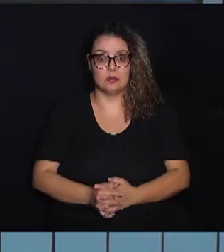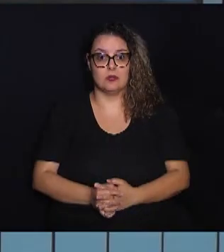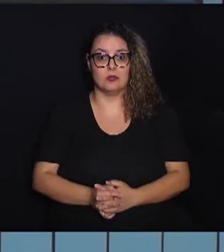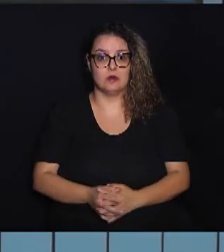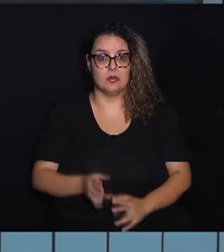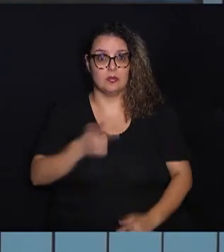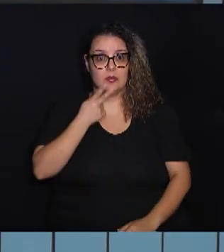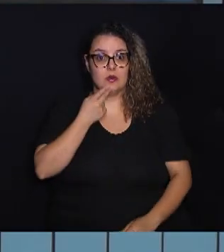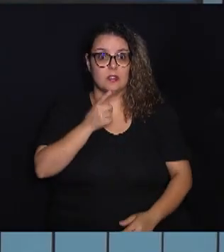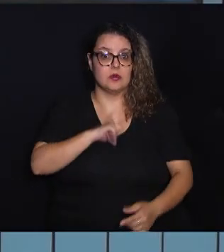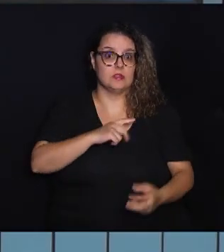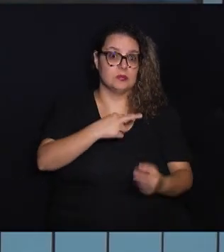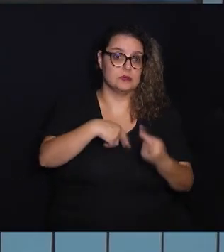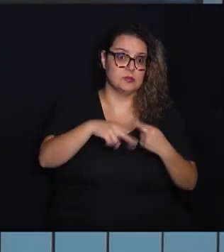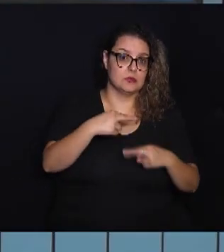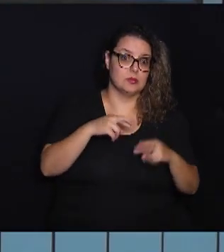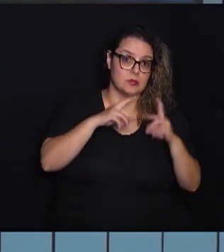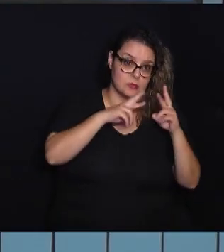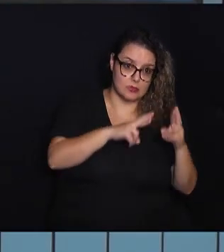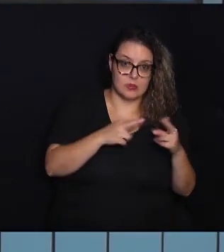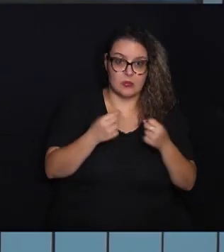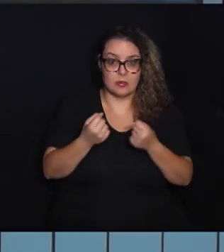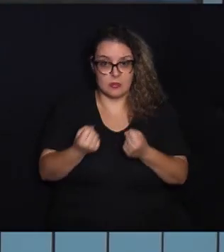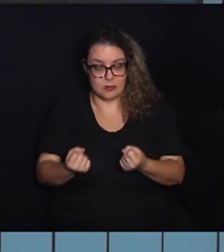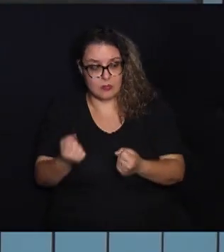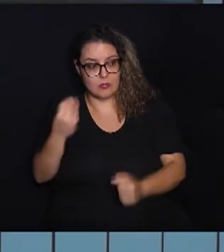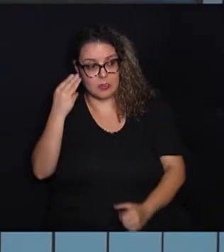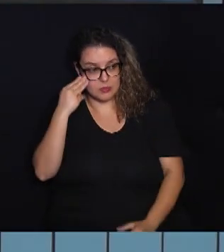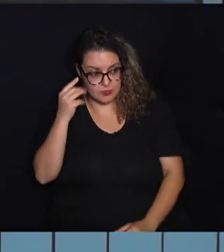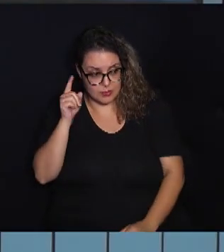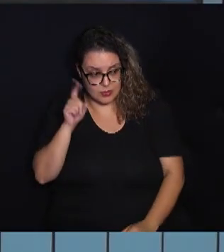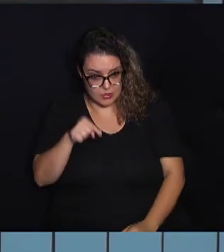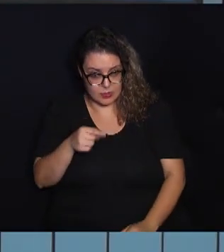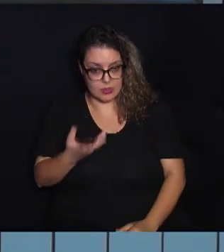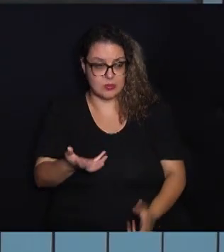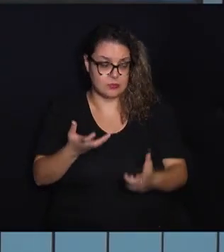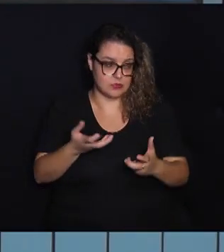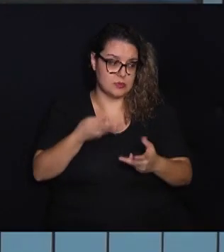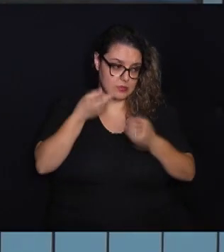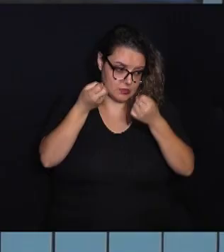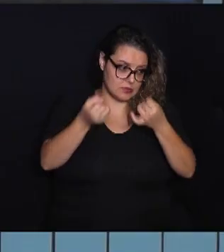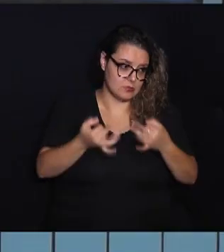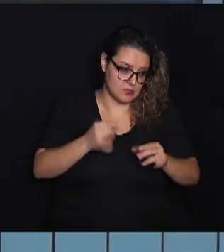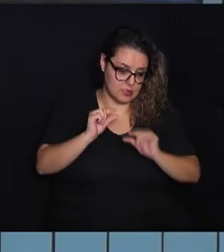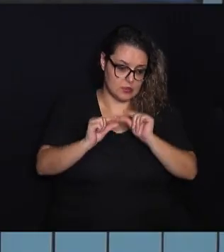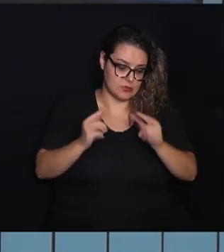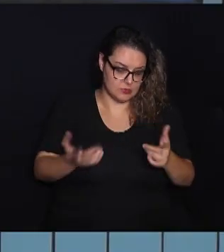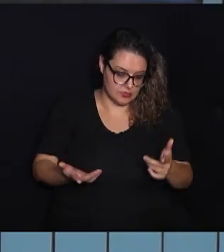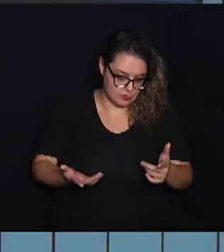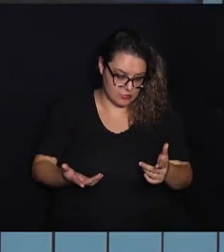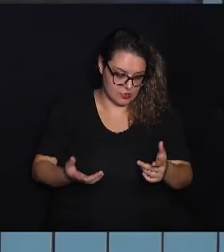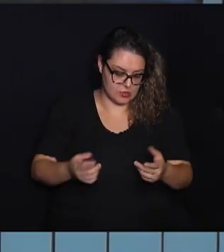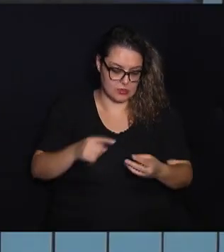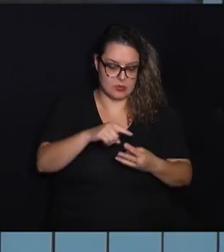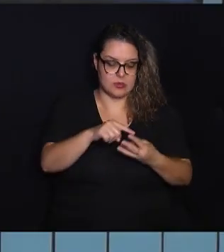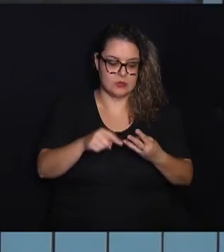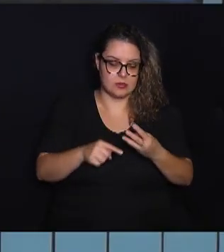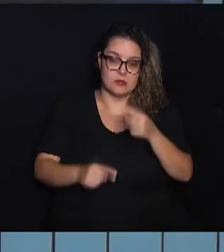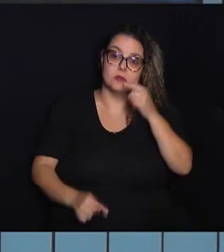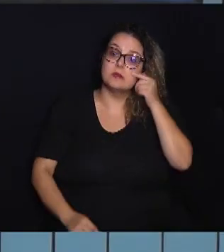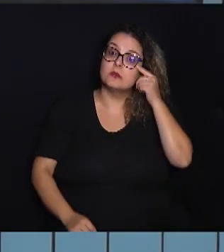tem uma relação entre sono, peso e memória. Gostaria que o senhor explicasse um pouquinho esses três